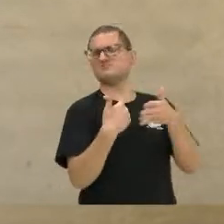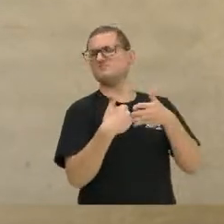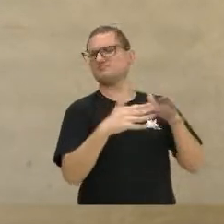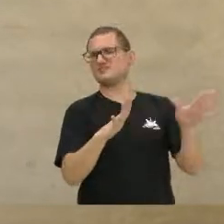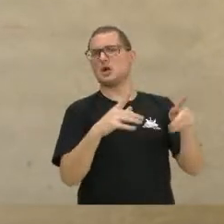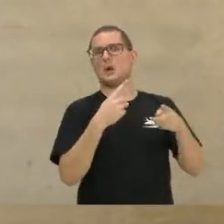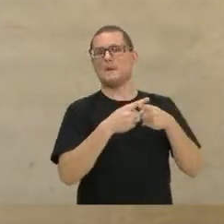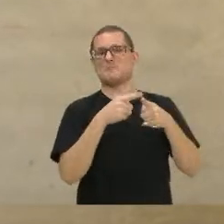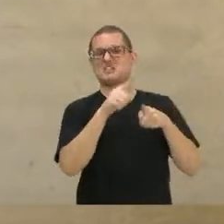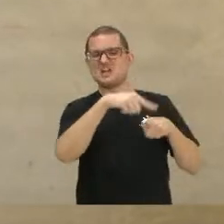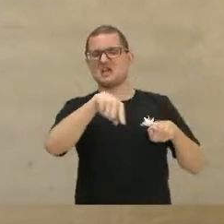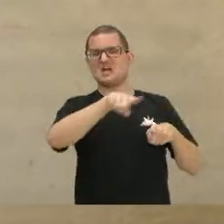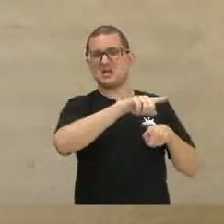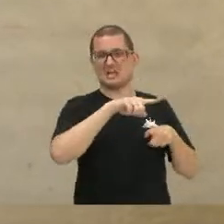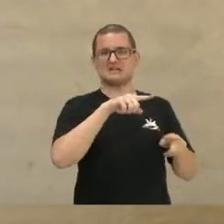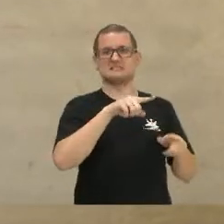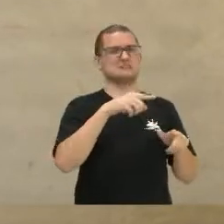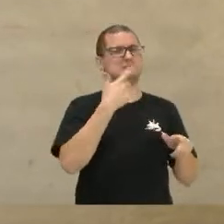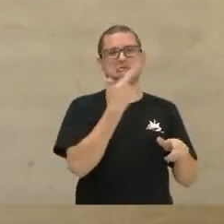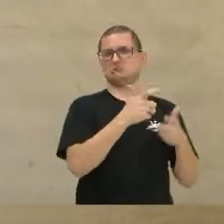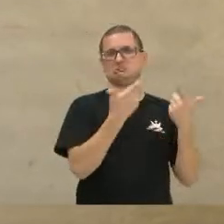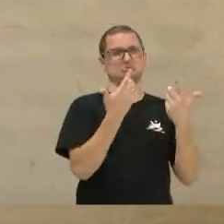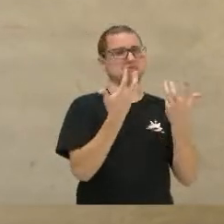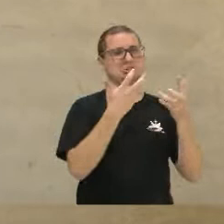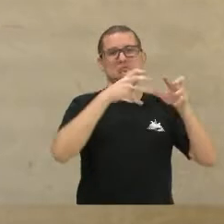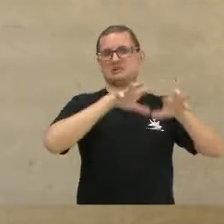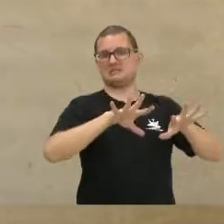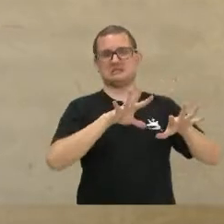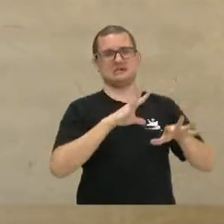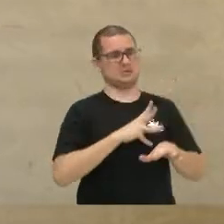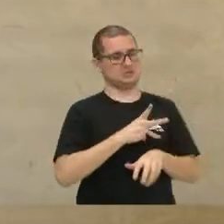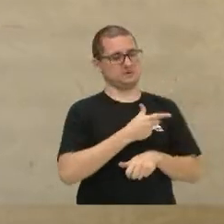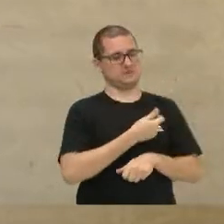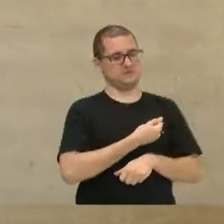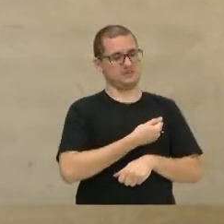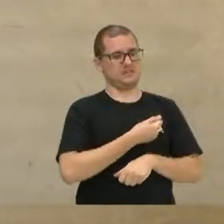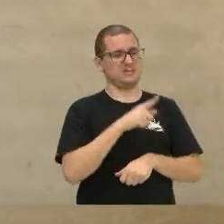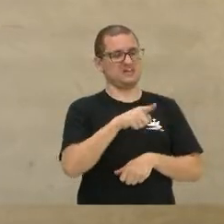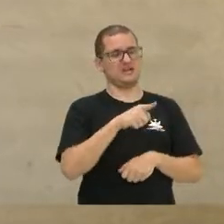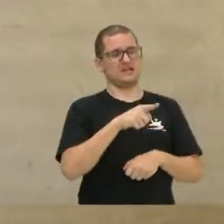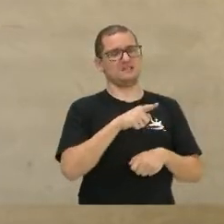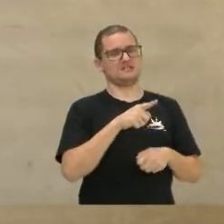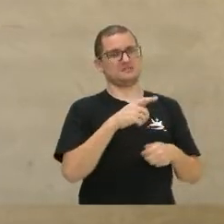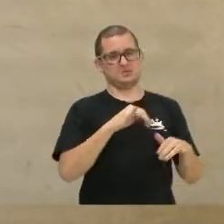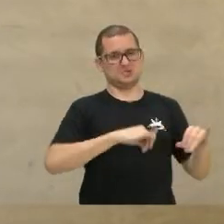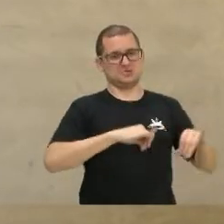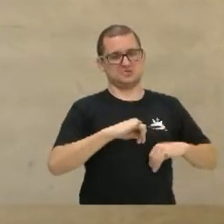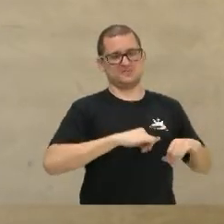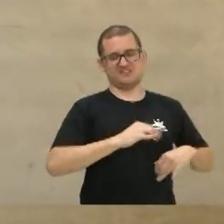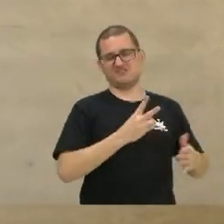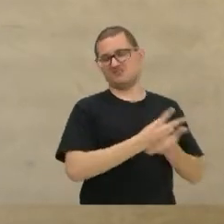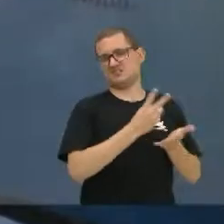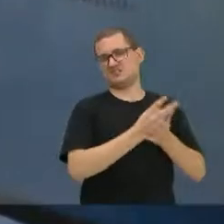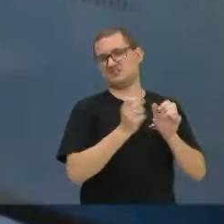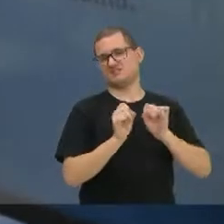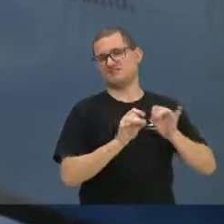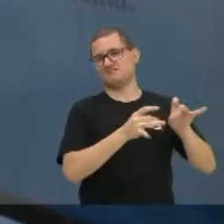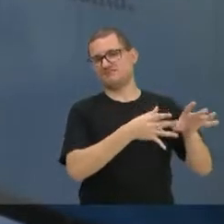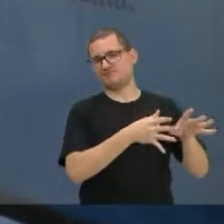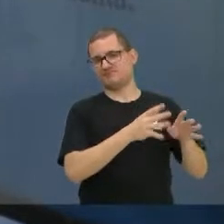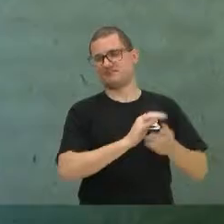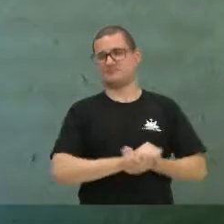pois ele foi entregue às nações que durante quarenta e dois meses calcarão aos pés a cidade santa